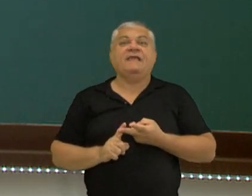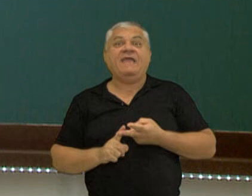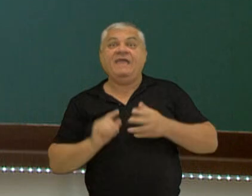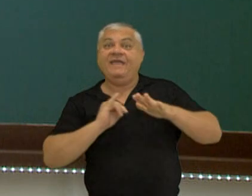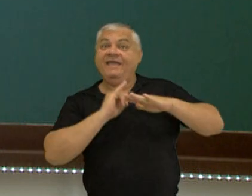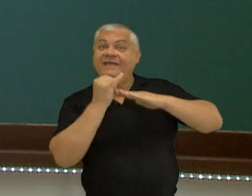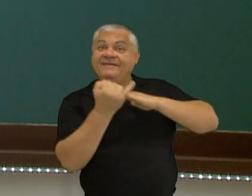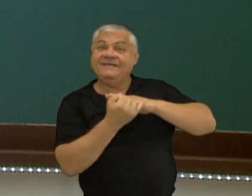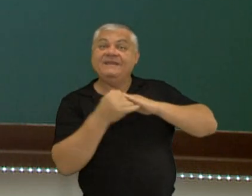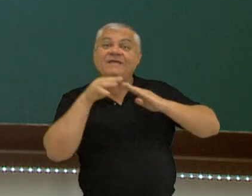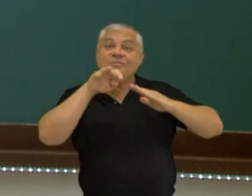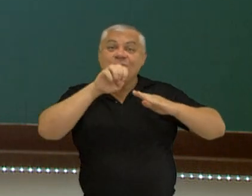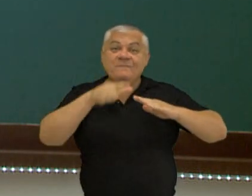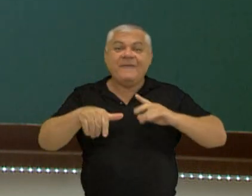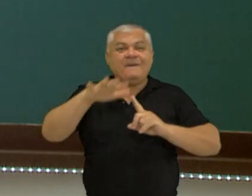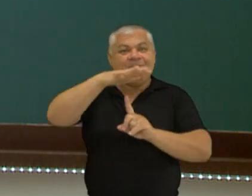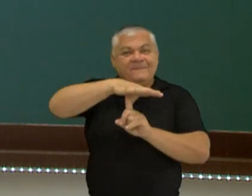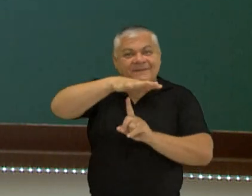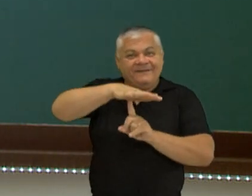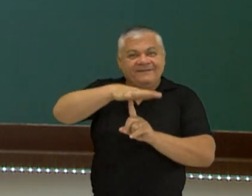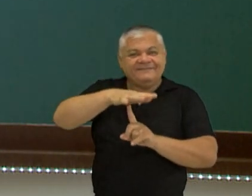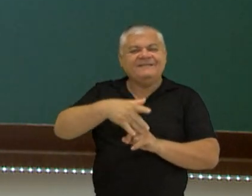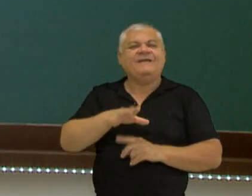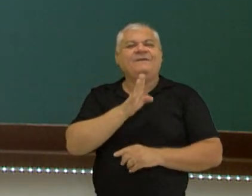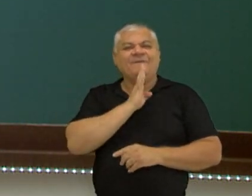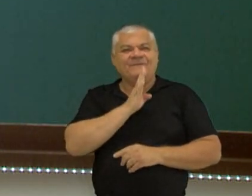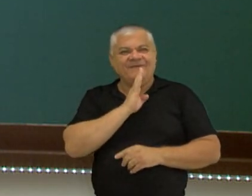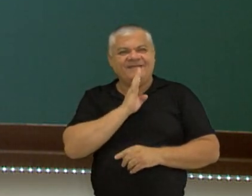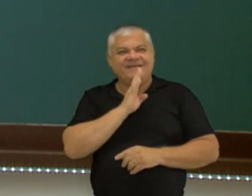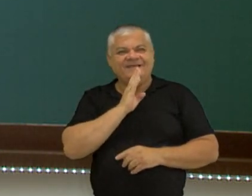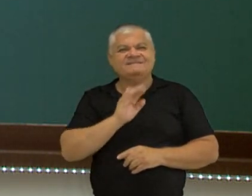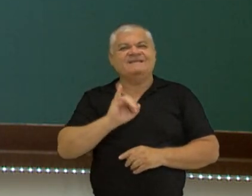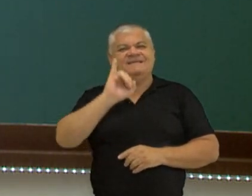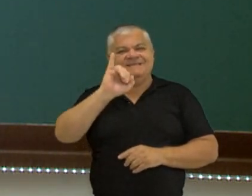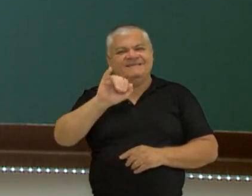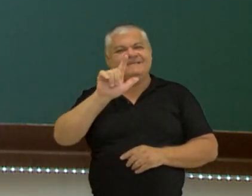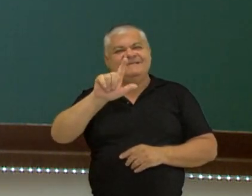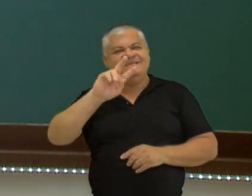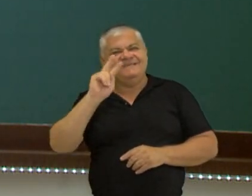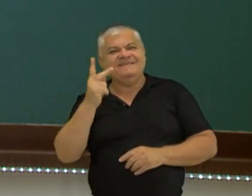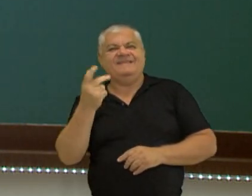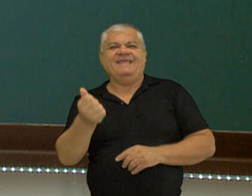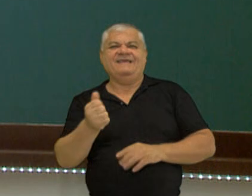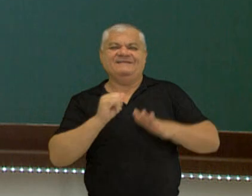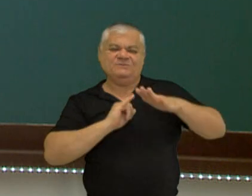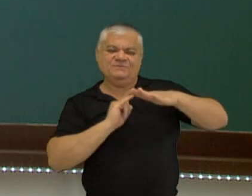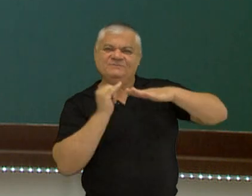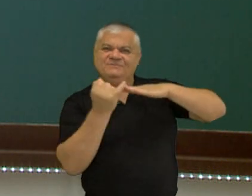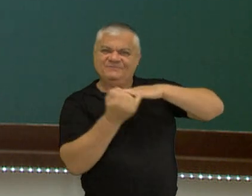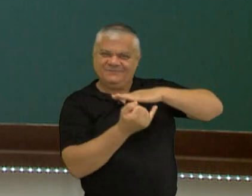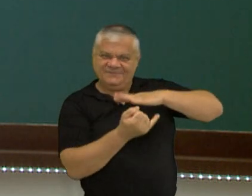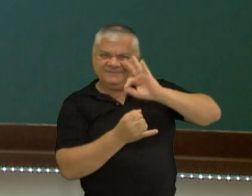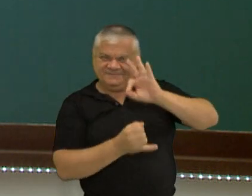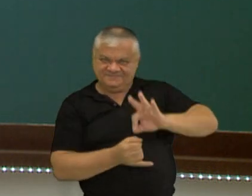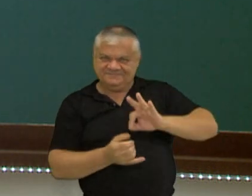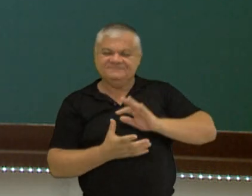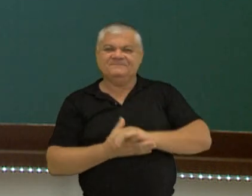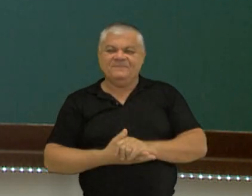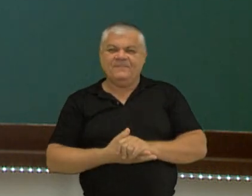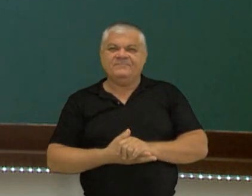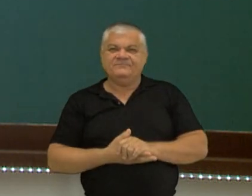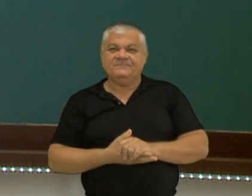do Mel, no Paraná, então, você já conhece a ideia do que é uma ilha, certo?